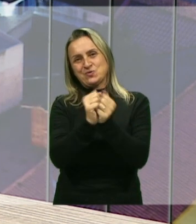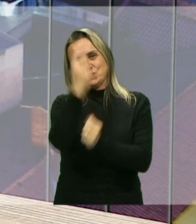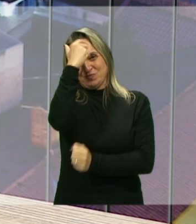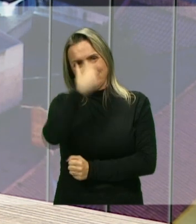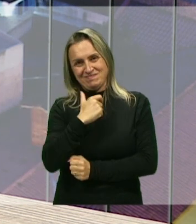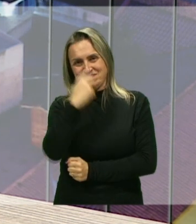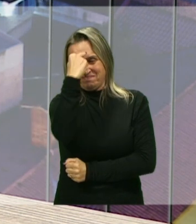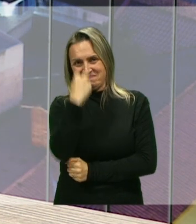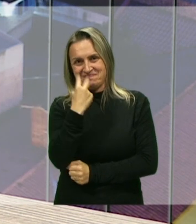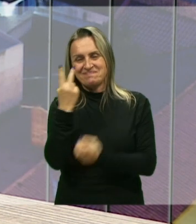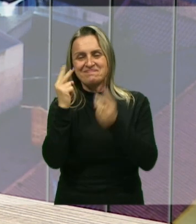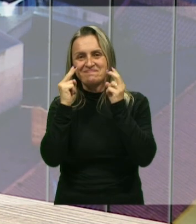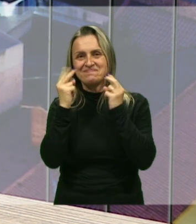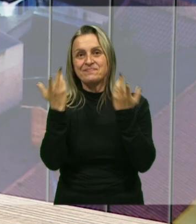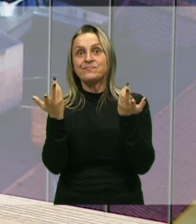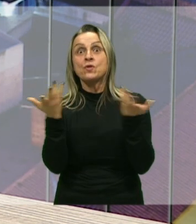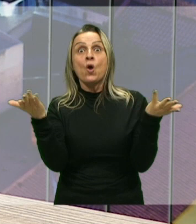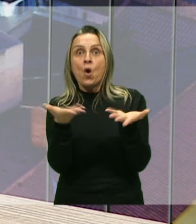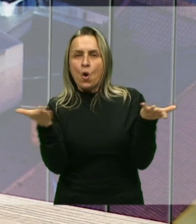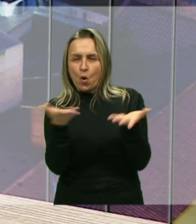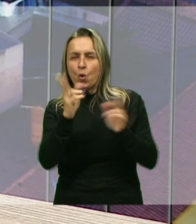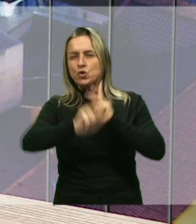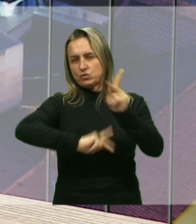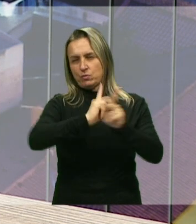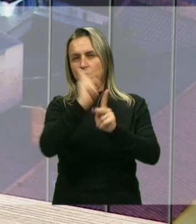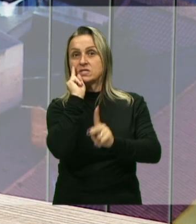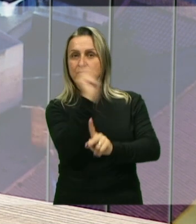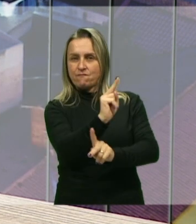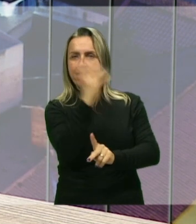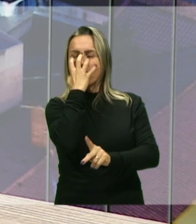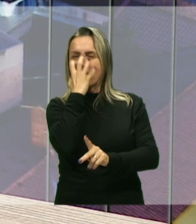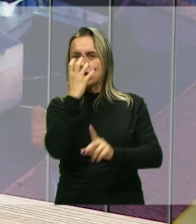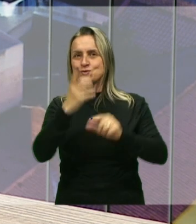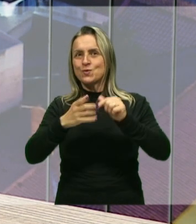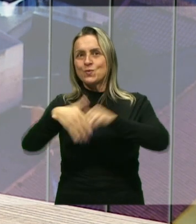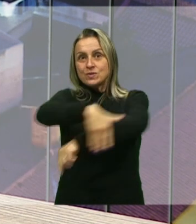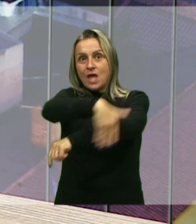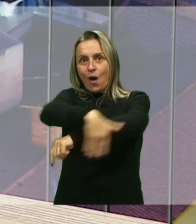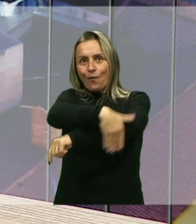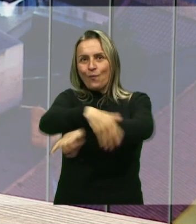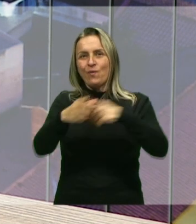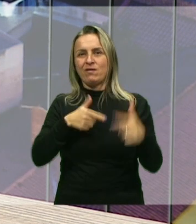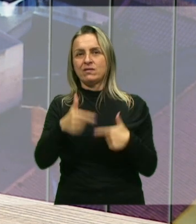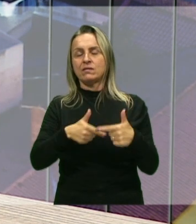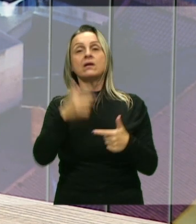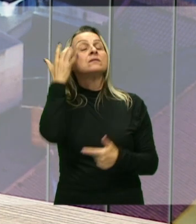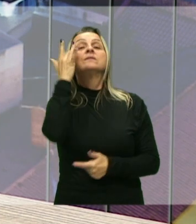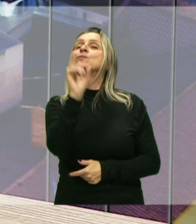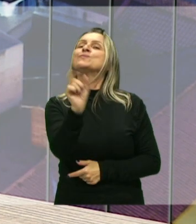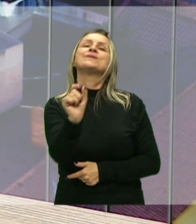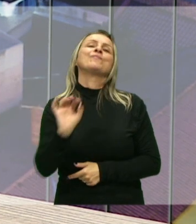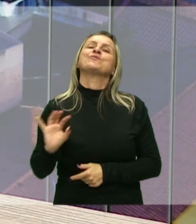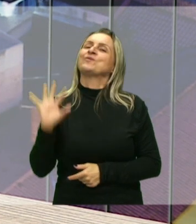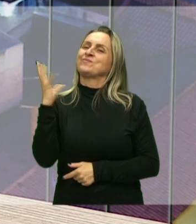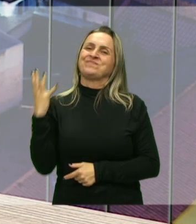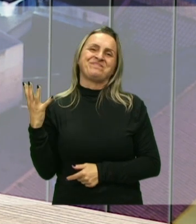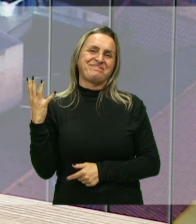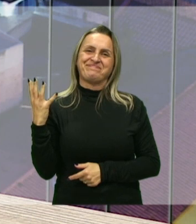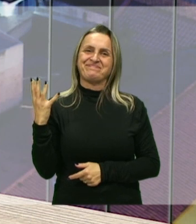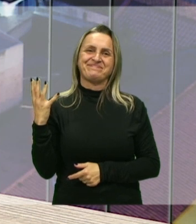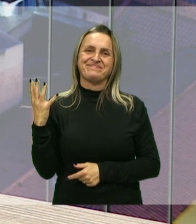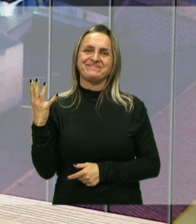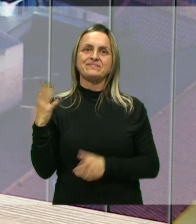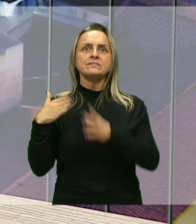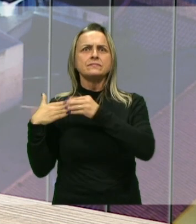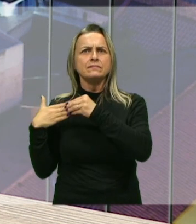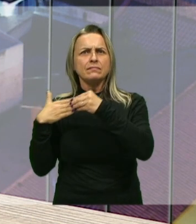a população, inclusive, vê o cão na rua, ele trabalhando, não tem, assim, a noção do que o cão faz, né? Desde te